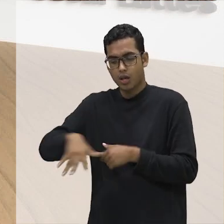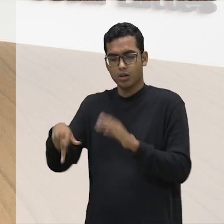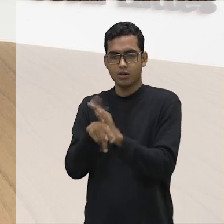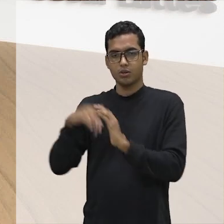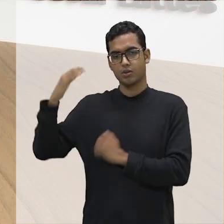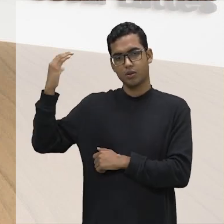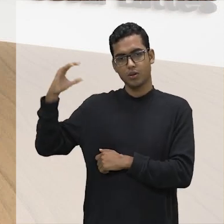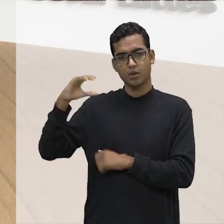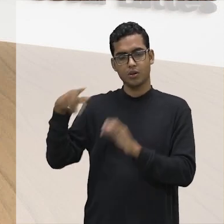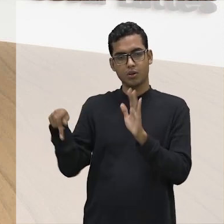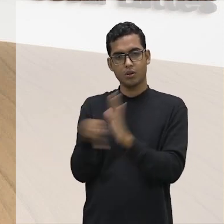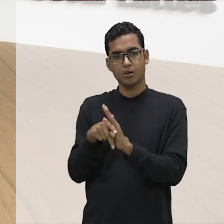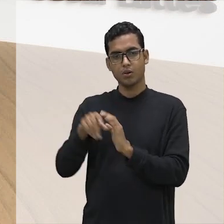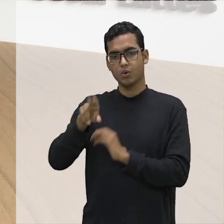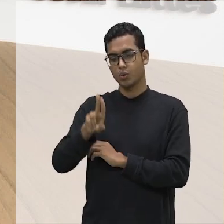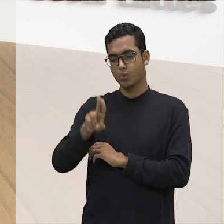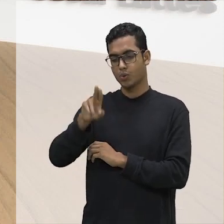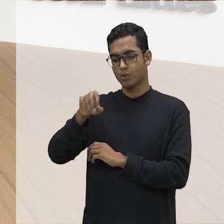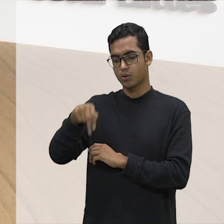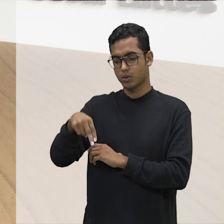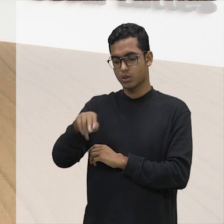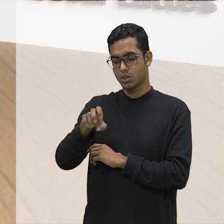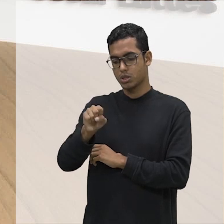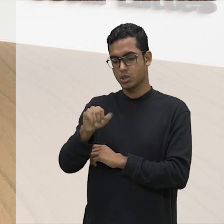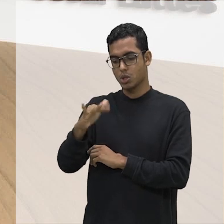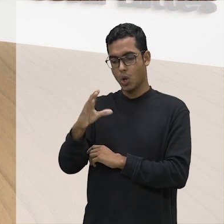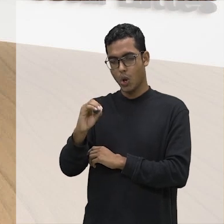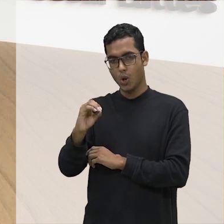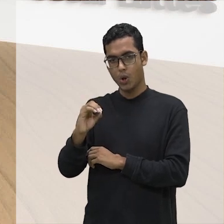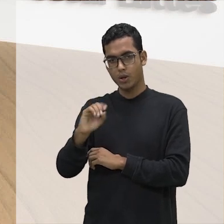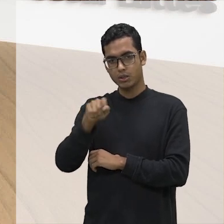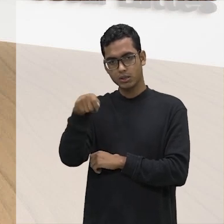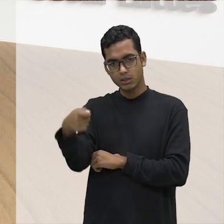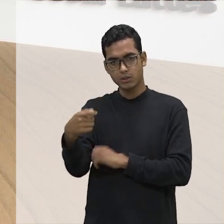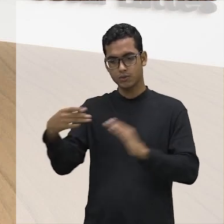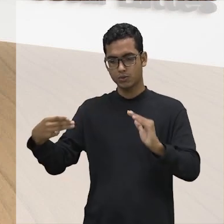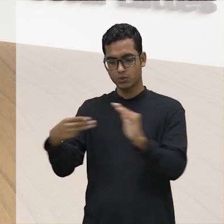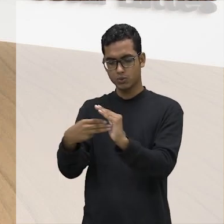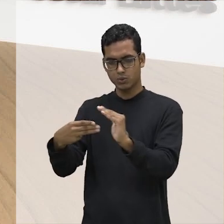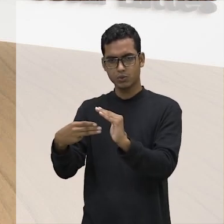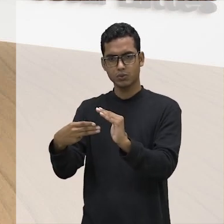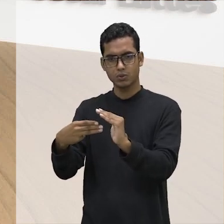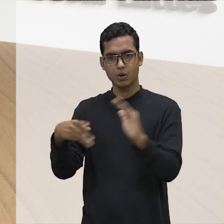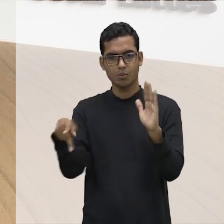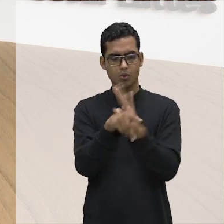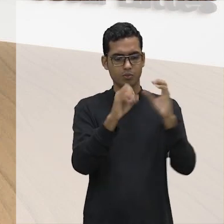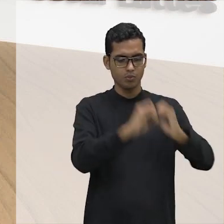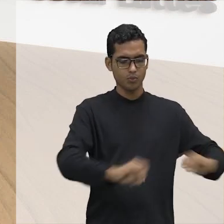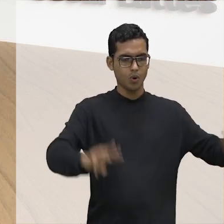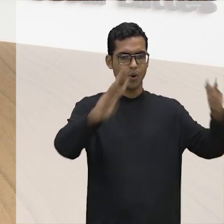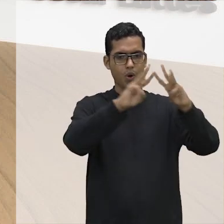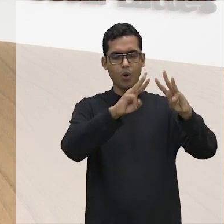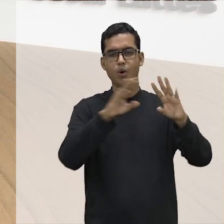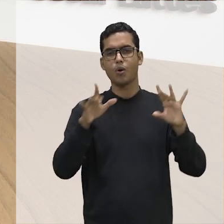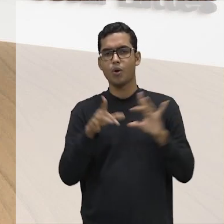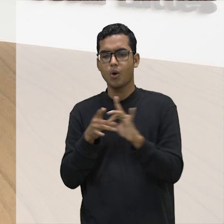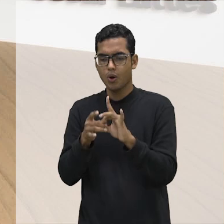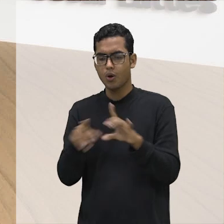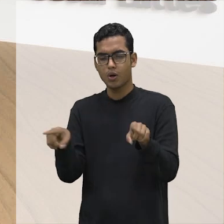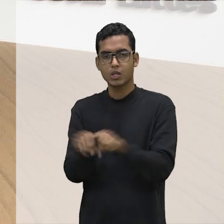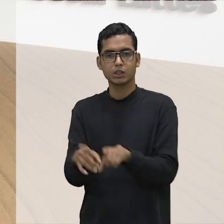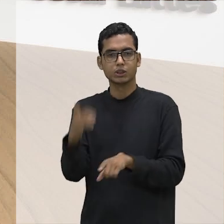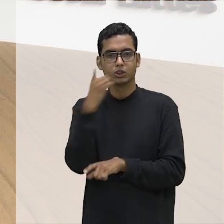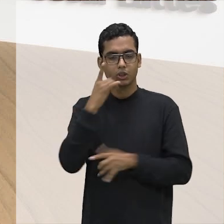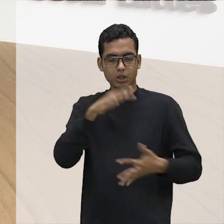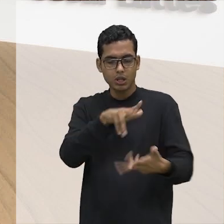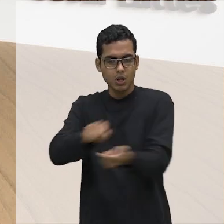inclusive, criou um dia, a Unesco, que é um órgão das Nações Unidas, criou um Dia Internacional de Mulheres e Meninas na